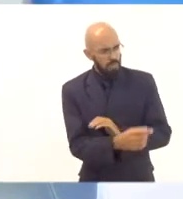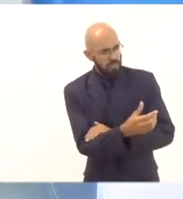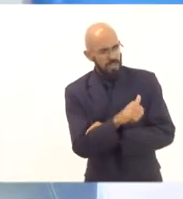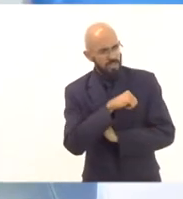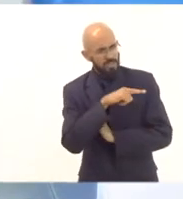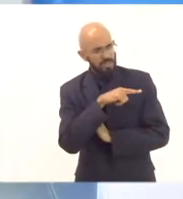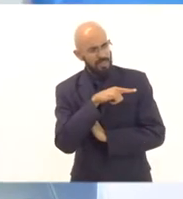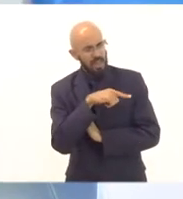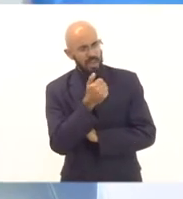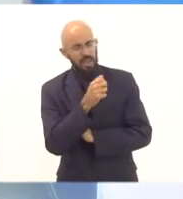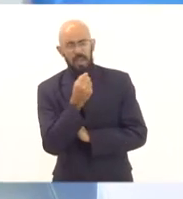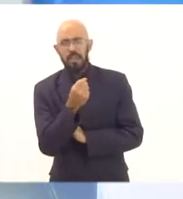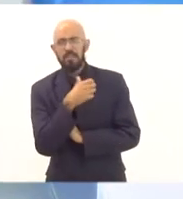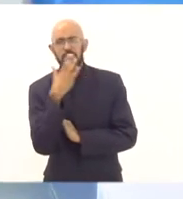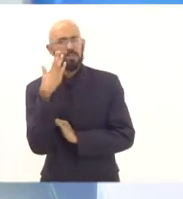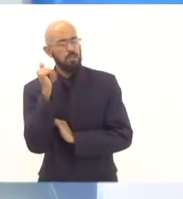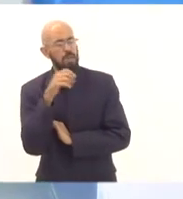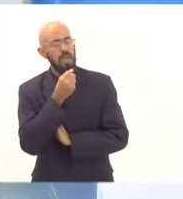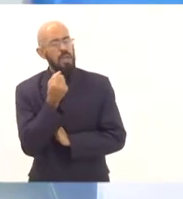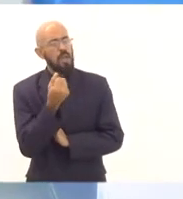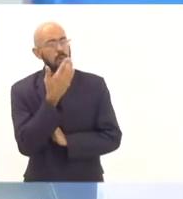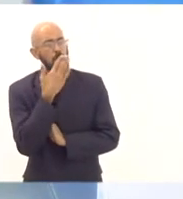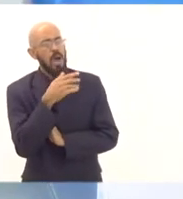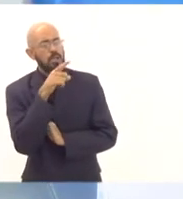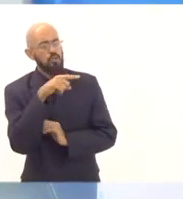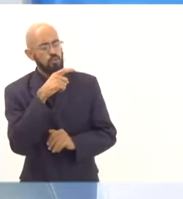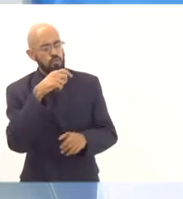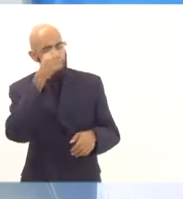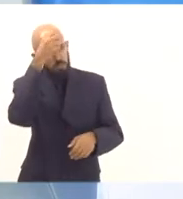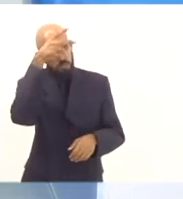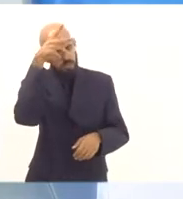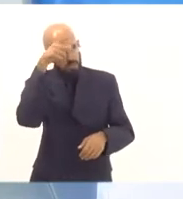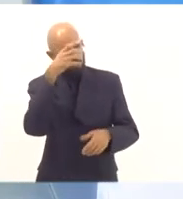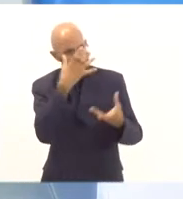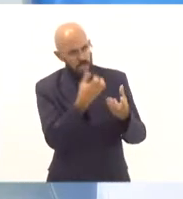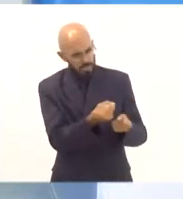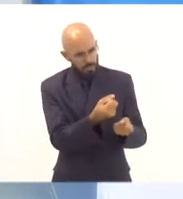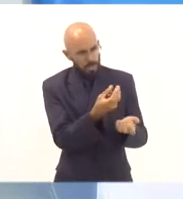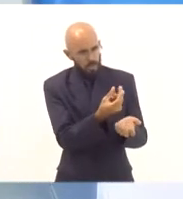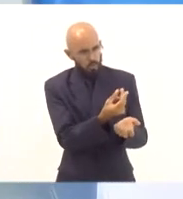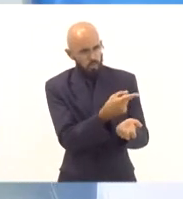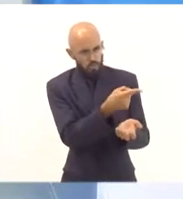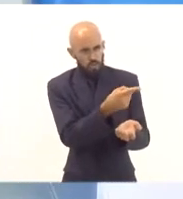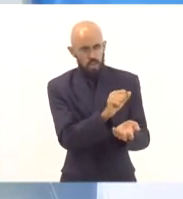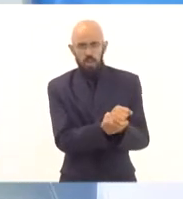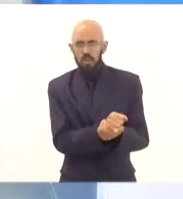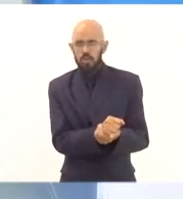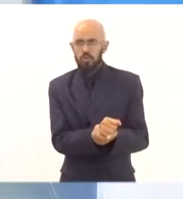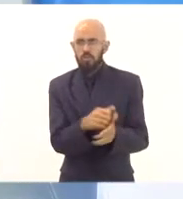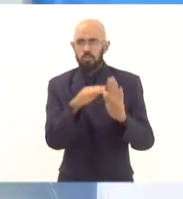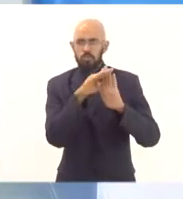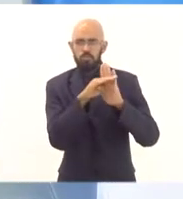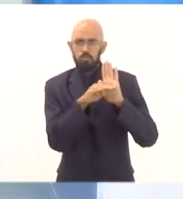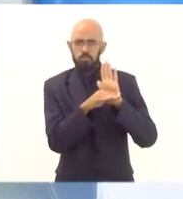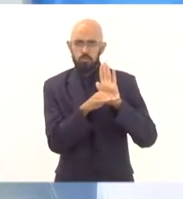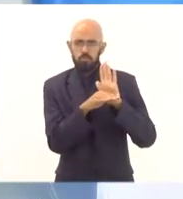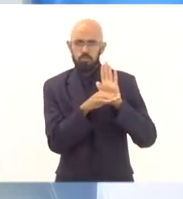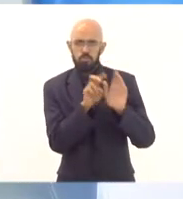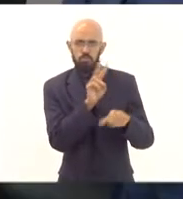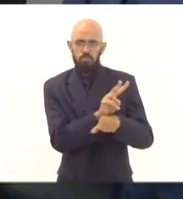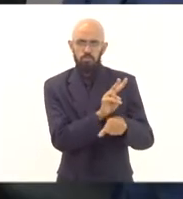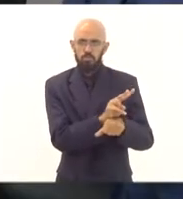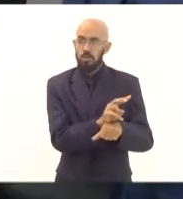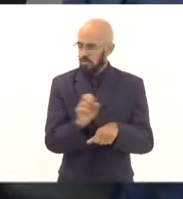como que ficaram essa os elegíveis contemplados em relação no ao empréstimo